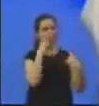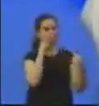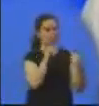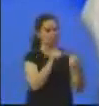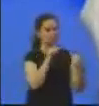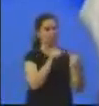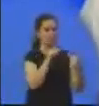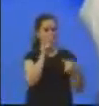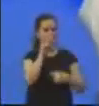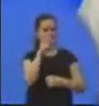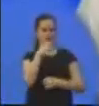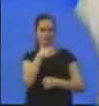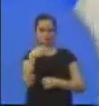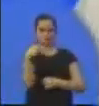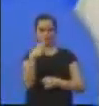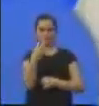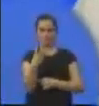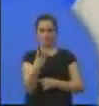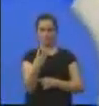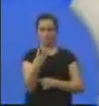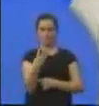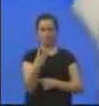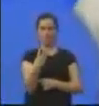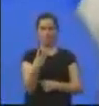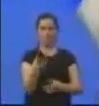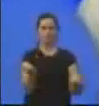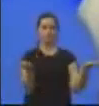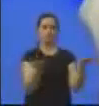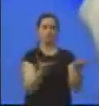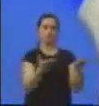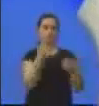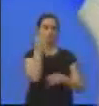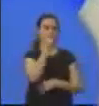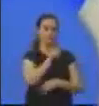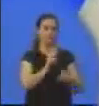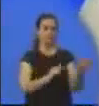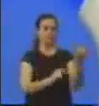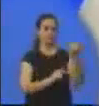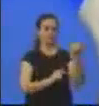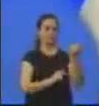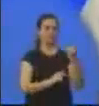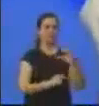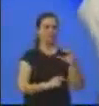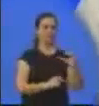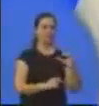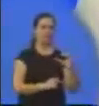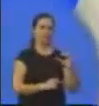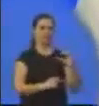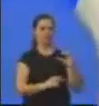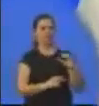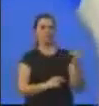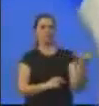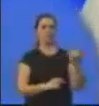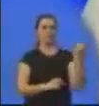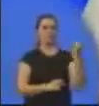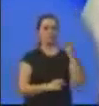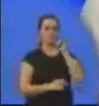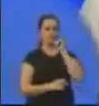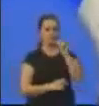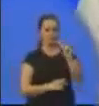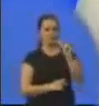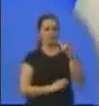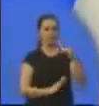é 5/3. Vamos agora a um outro item. O item C. Repare que agora eu tenho assim, é